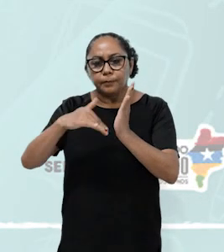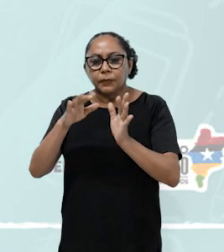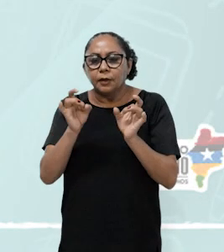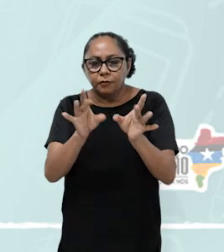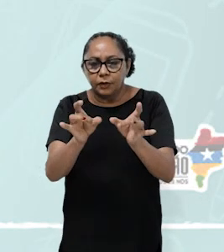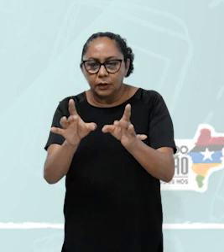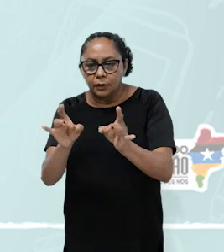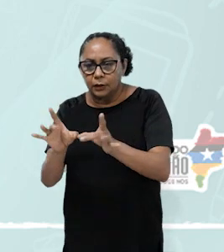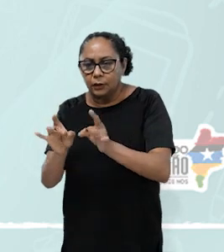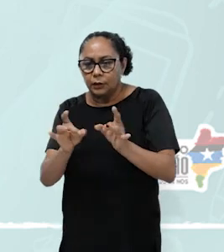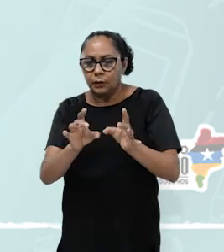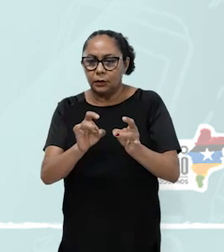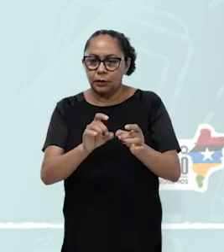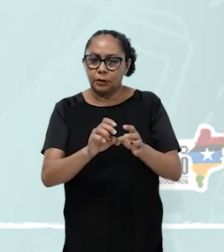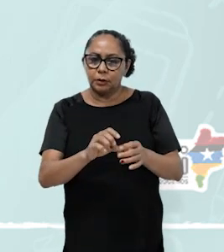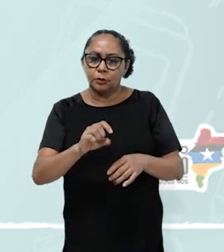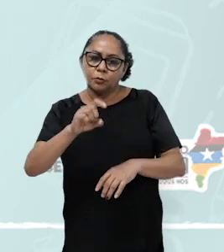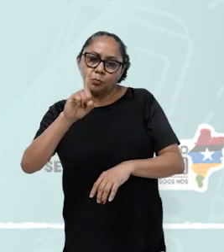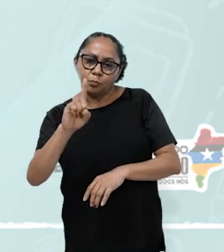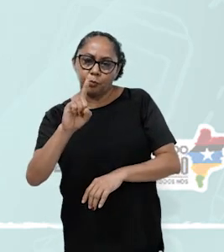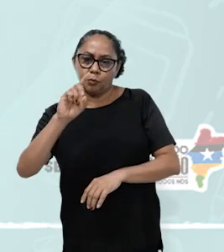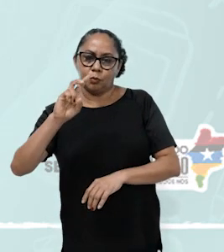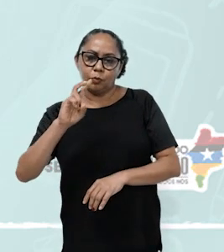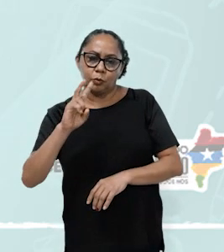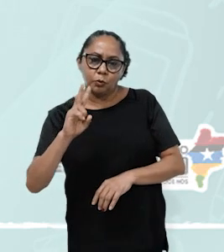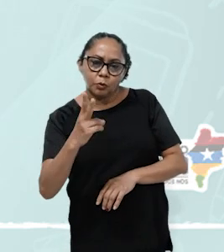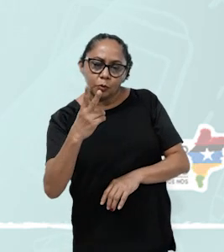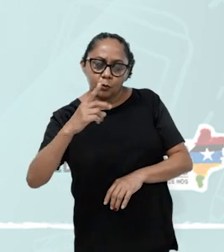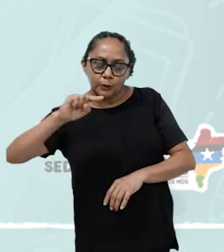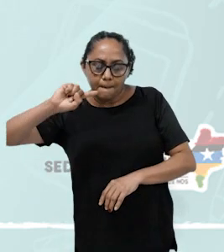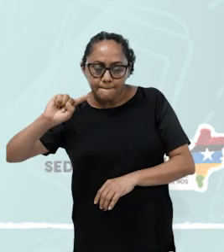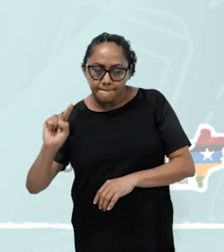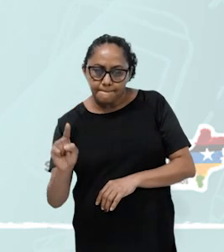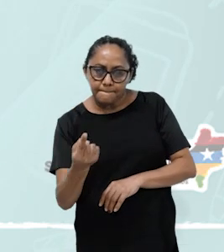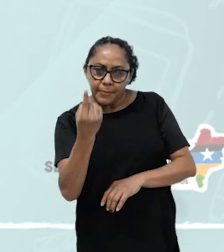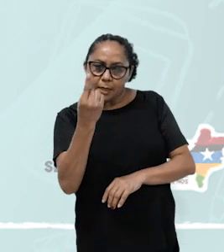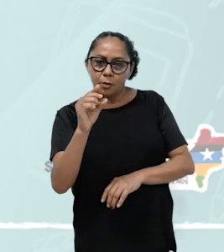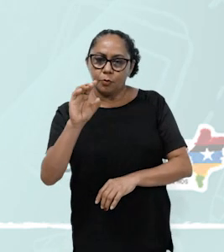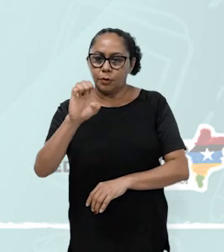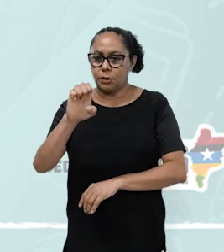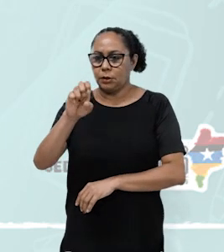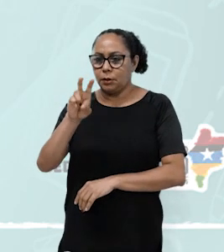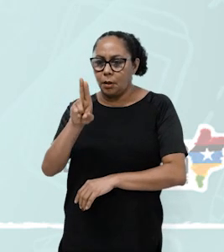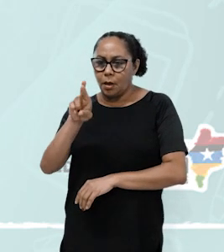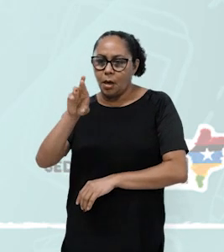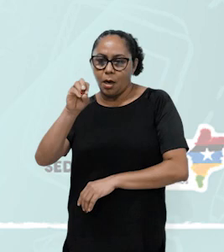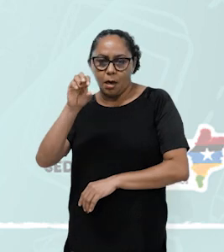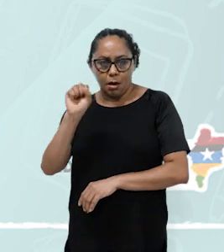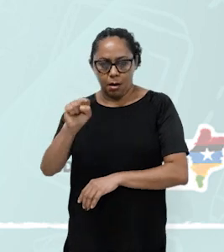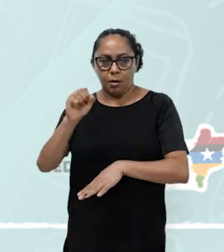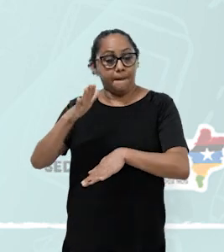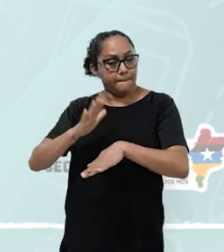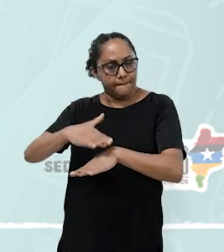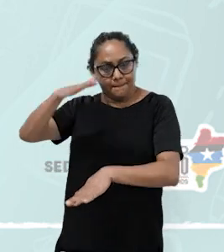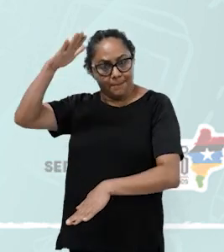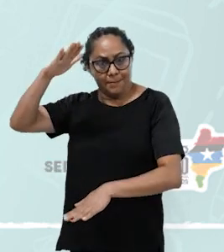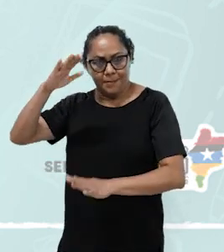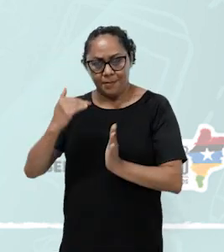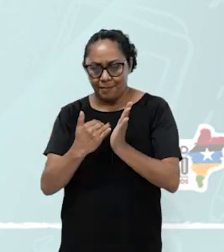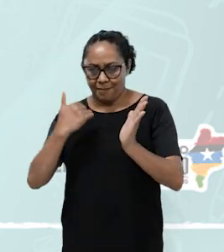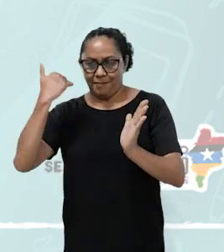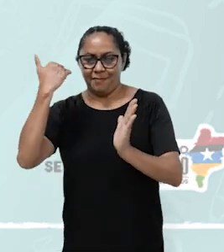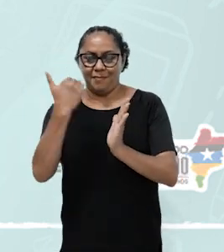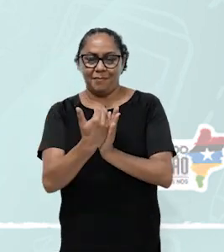por 12 milhões de euros, e é um dos mais baratos. Oi? Tem quadro mais caro? A lista dos